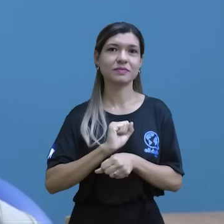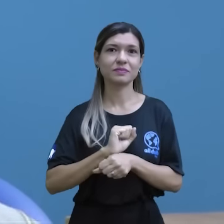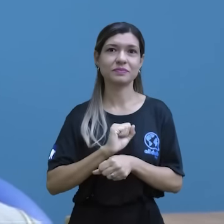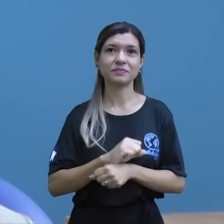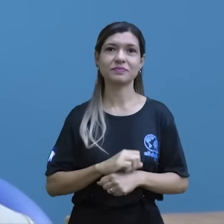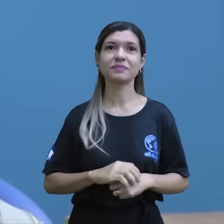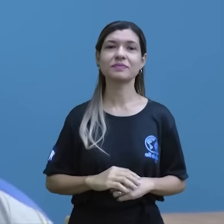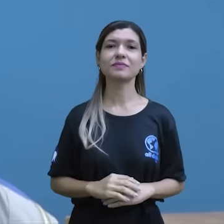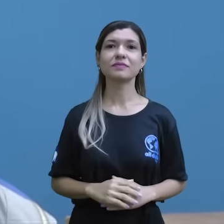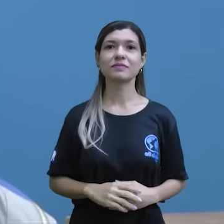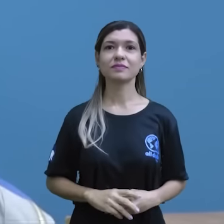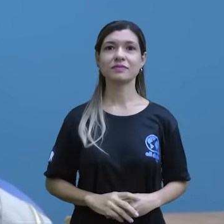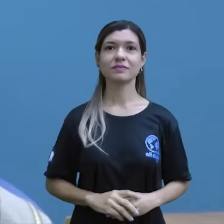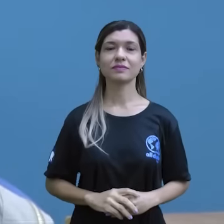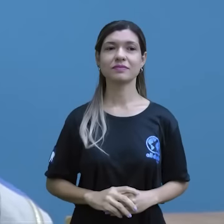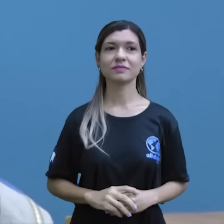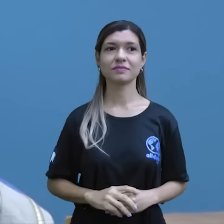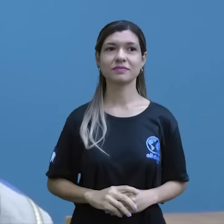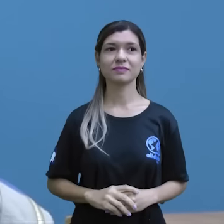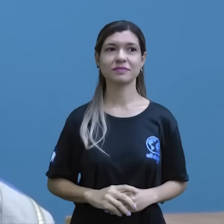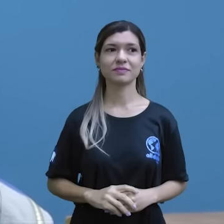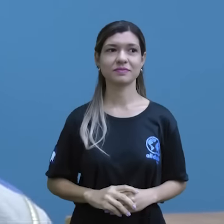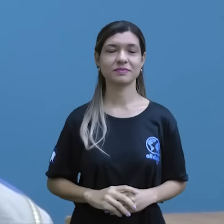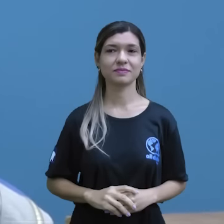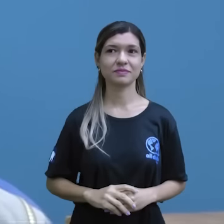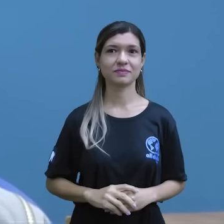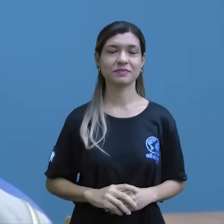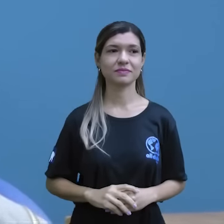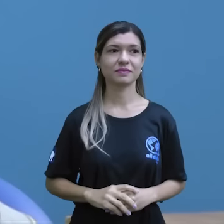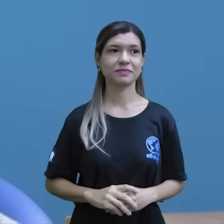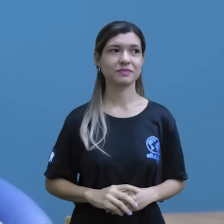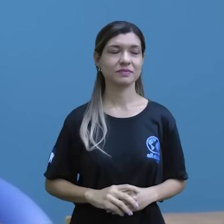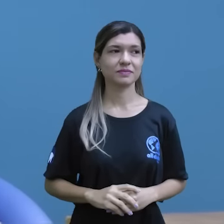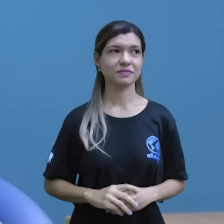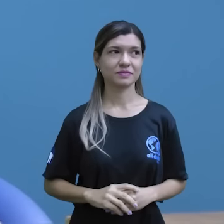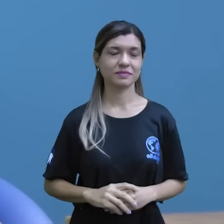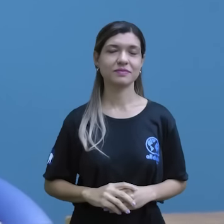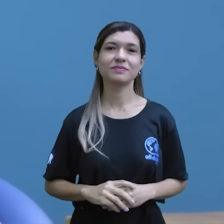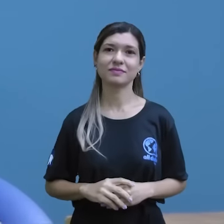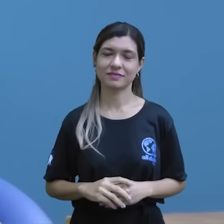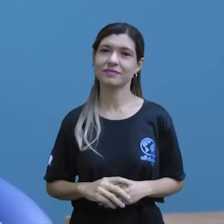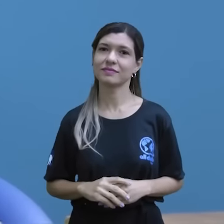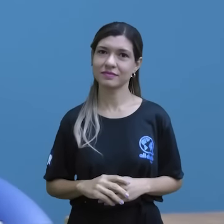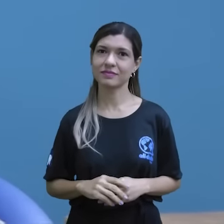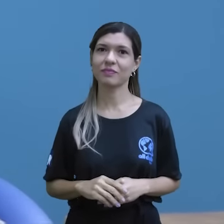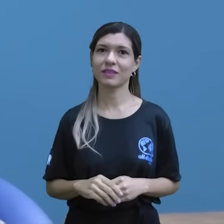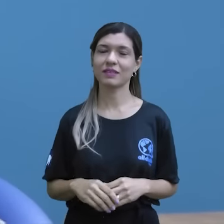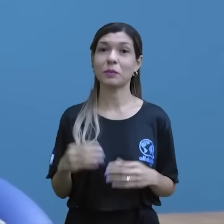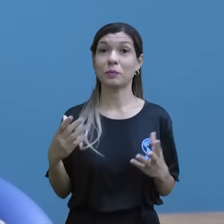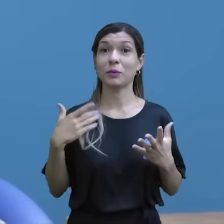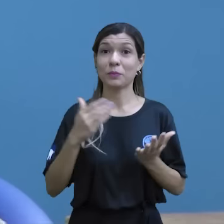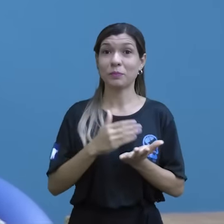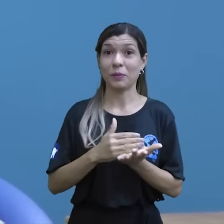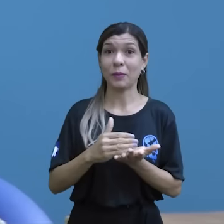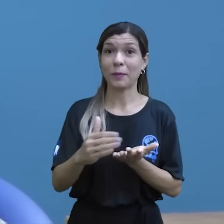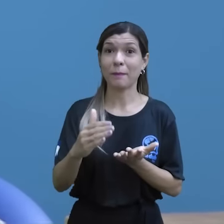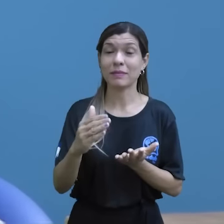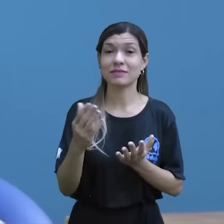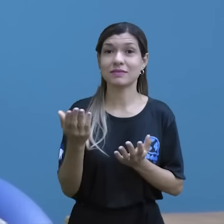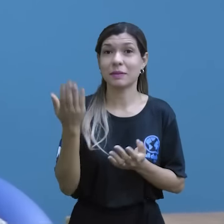eu li Clara dos Anjos na escola mesmo, né, no, enfim, marcador de geração, quando